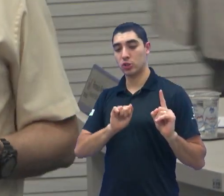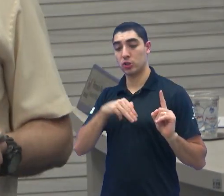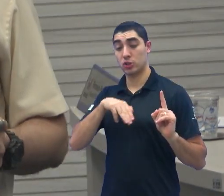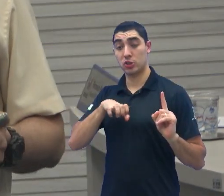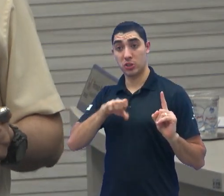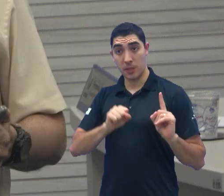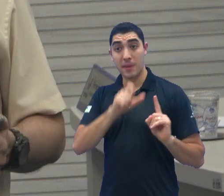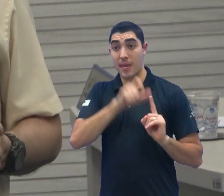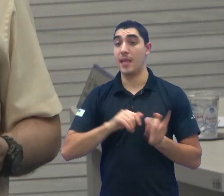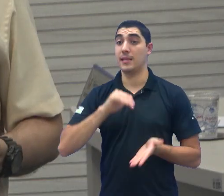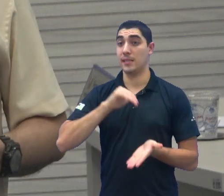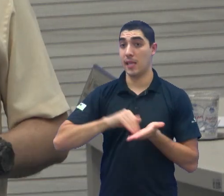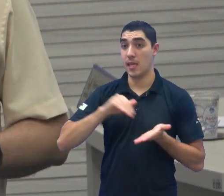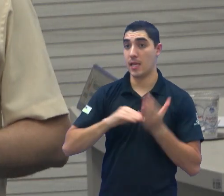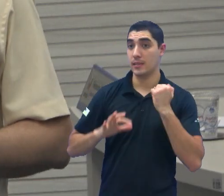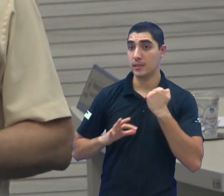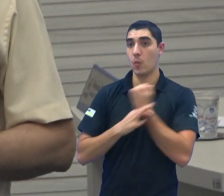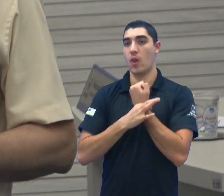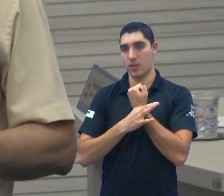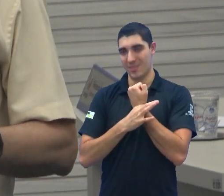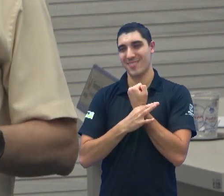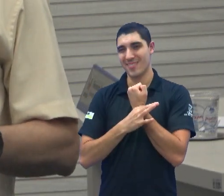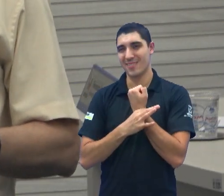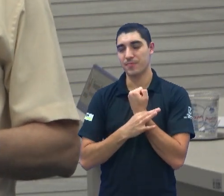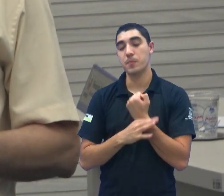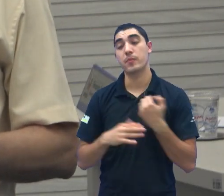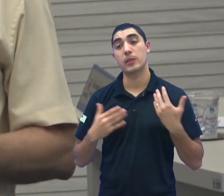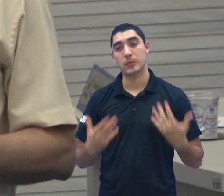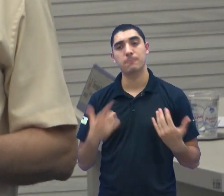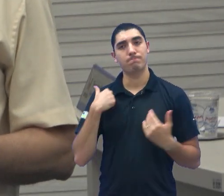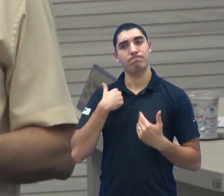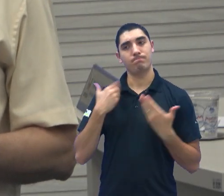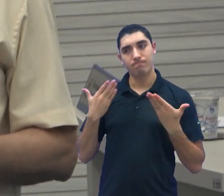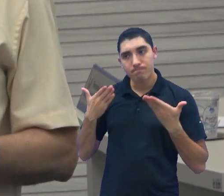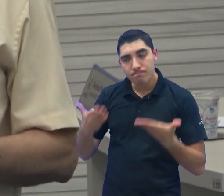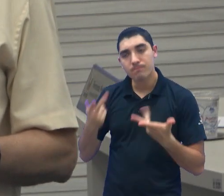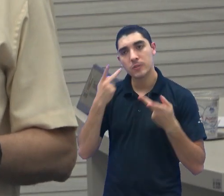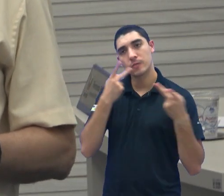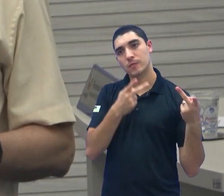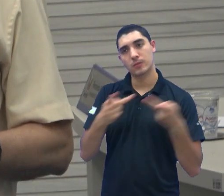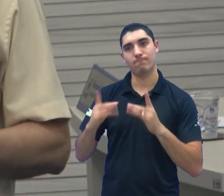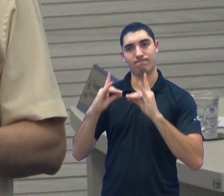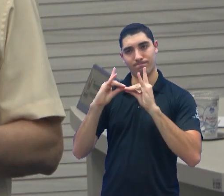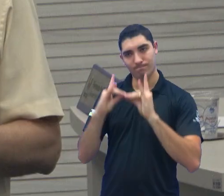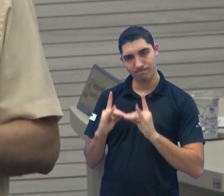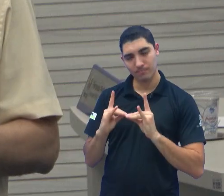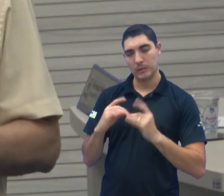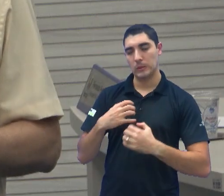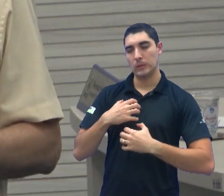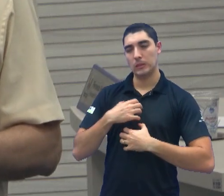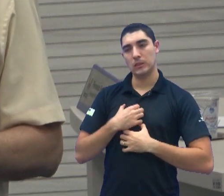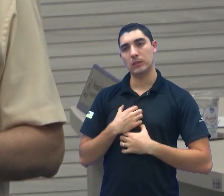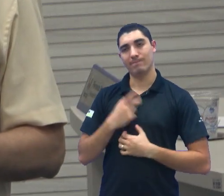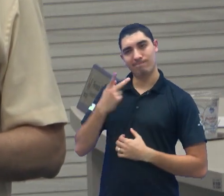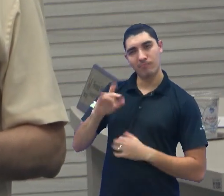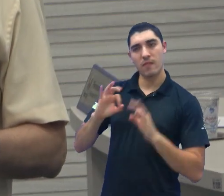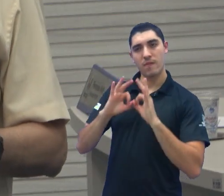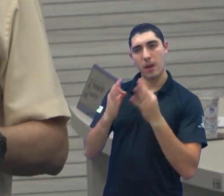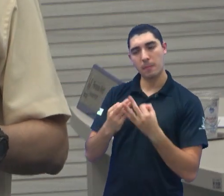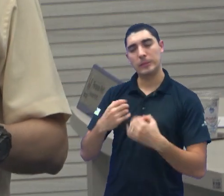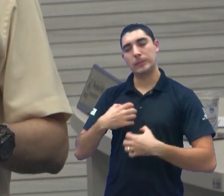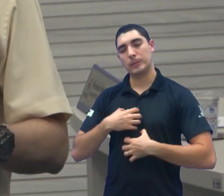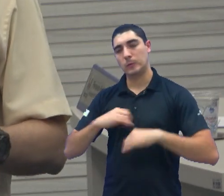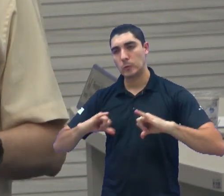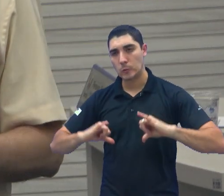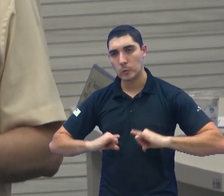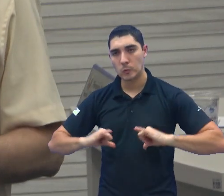estivemos lá acompanhando junto com ele, com os familiares, esse momento de dor, de tristeza da família. Então, mandar